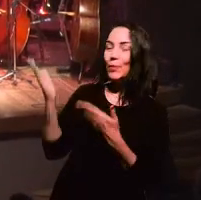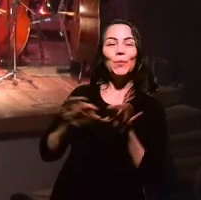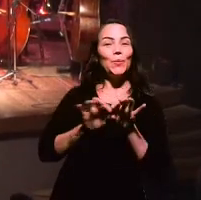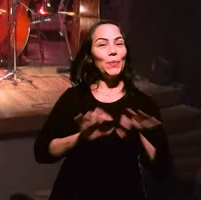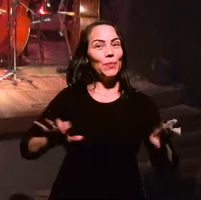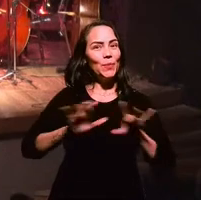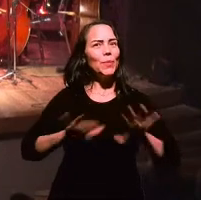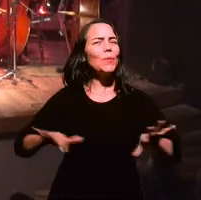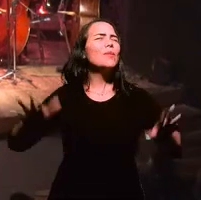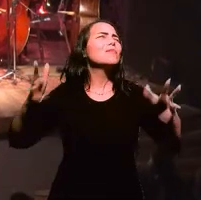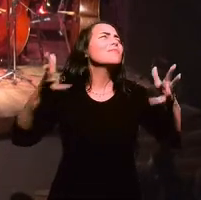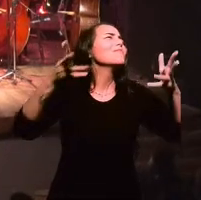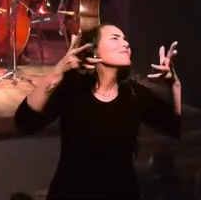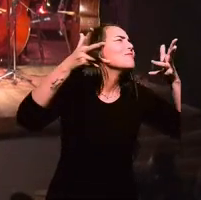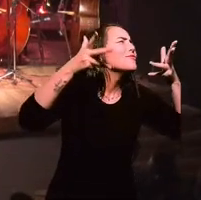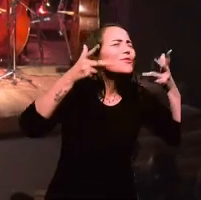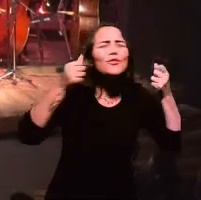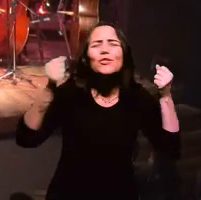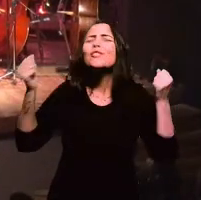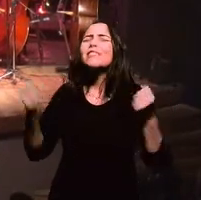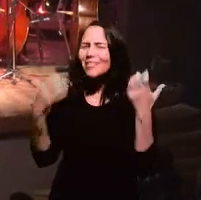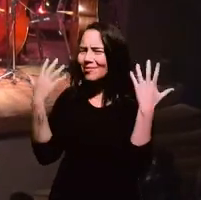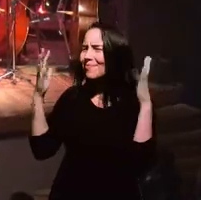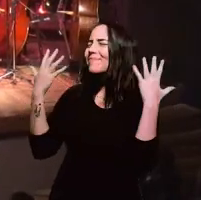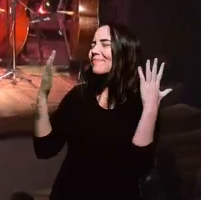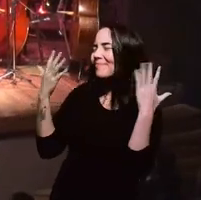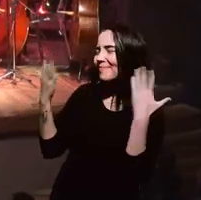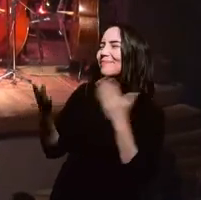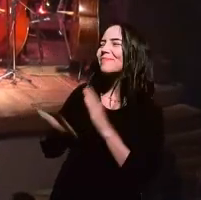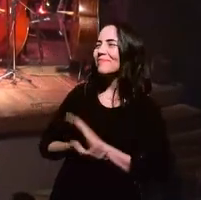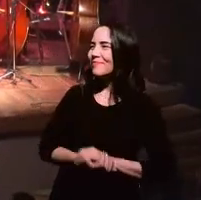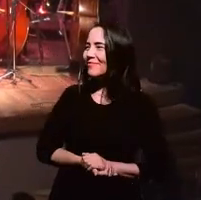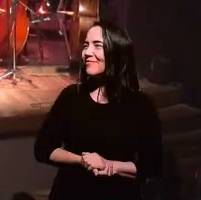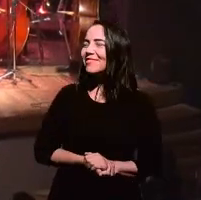maravilha. Também, bravo, hein?